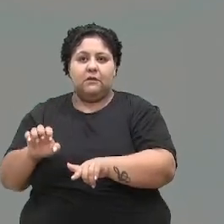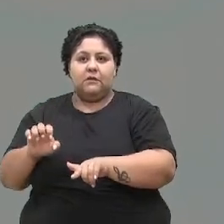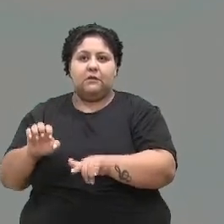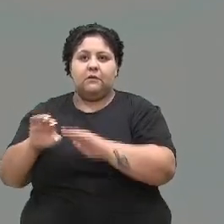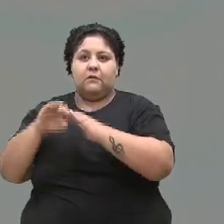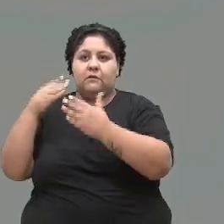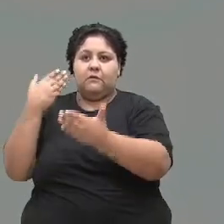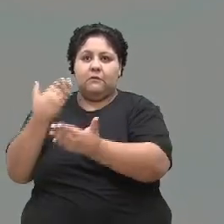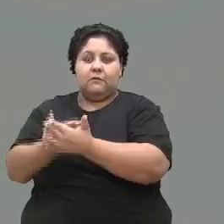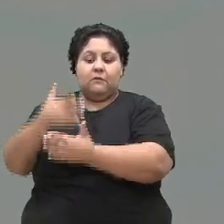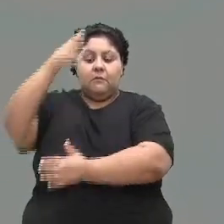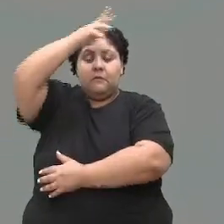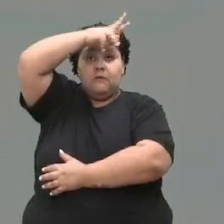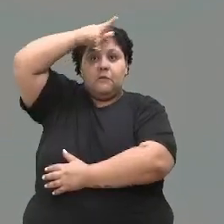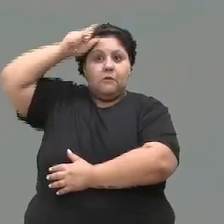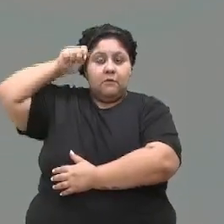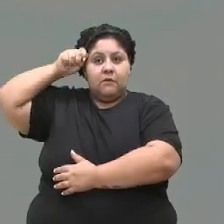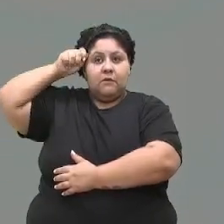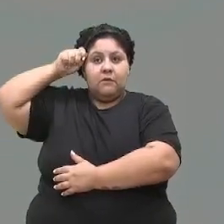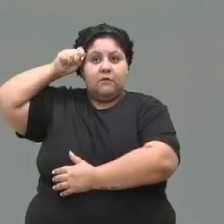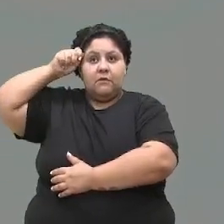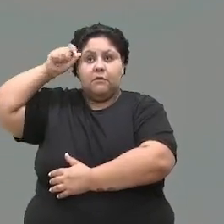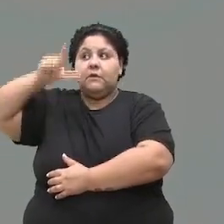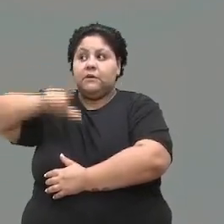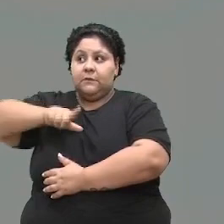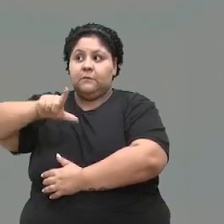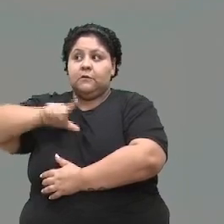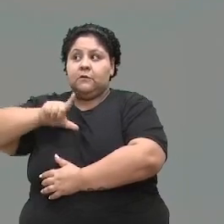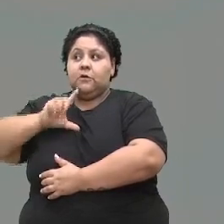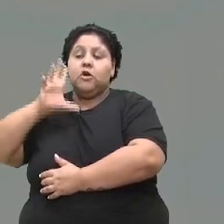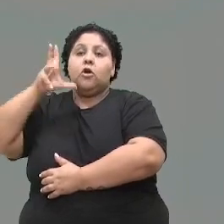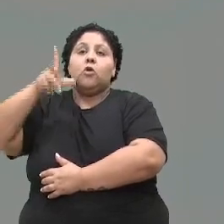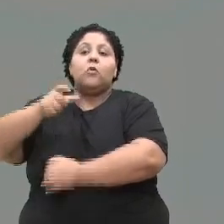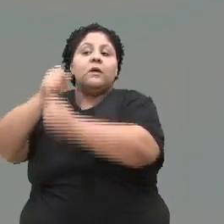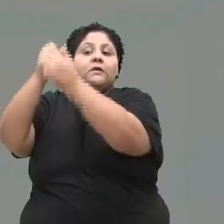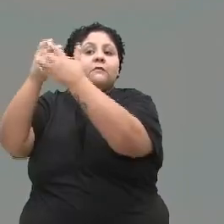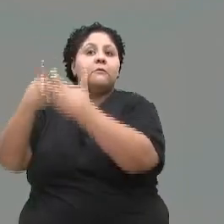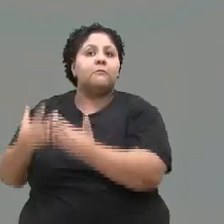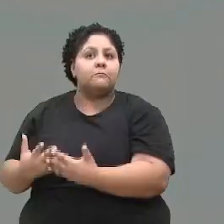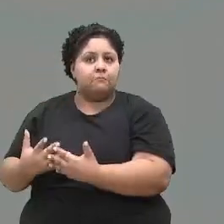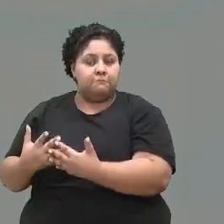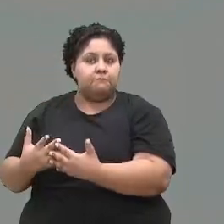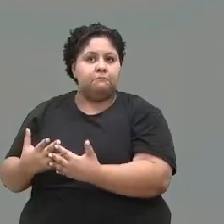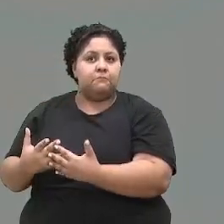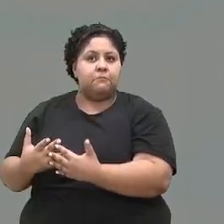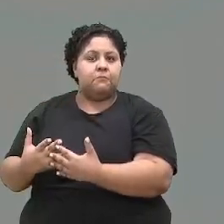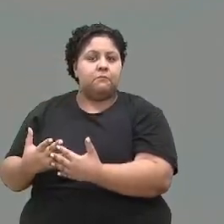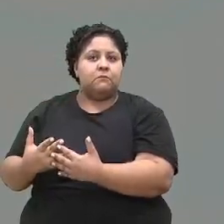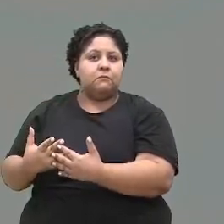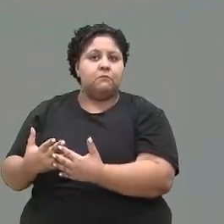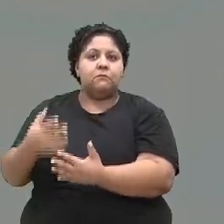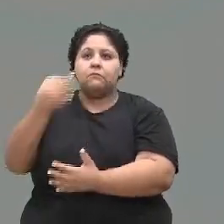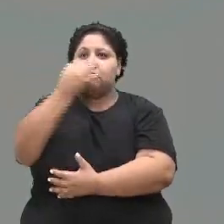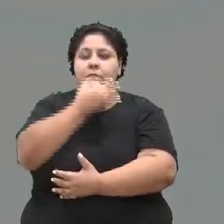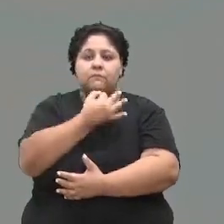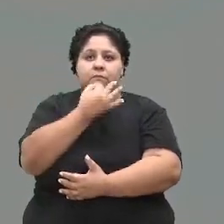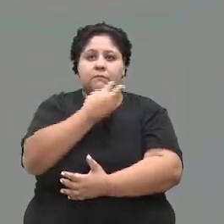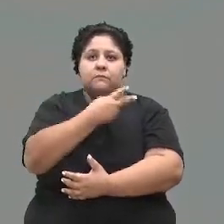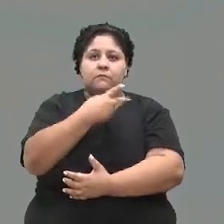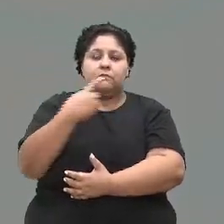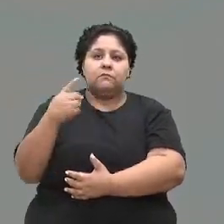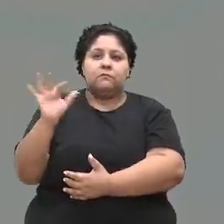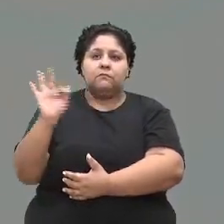rede municipal? Se há esta previsão, quais as justificativas para tal? Caxias do Sul, 21